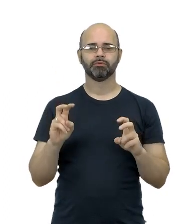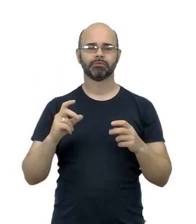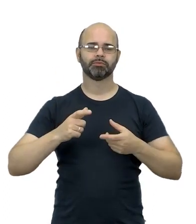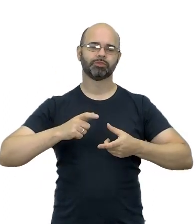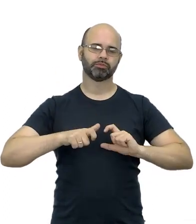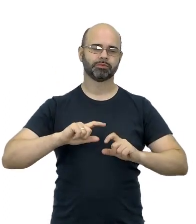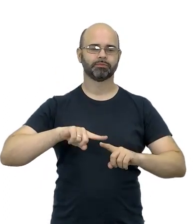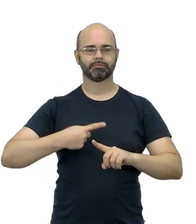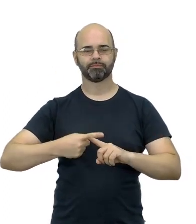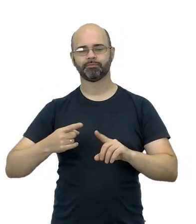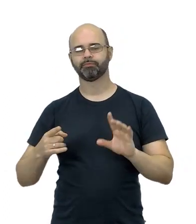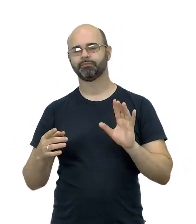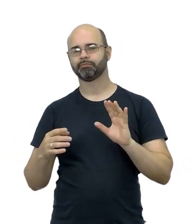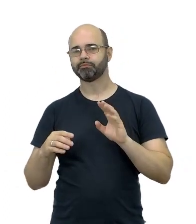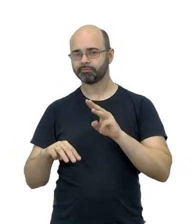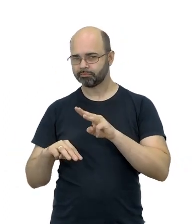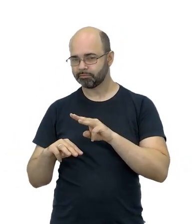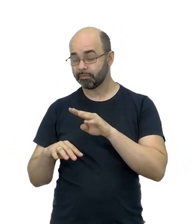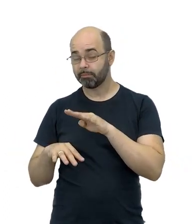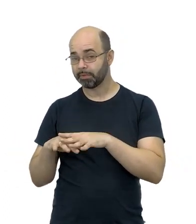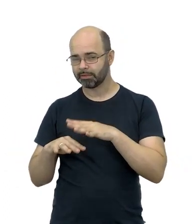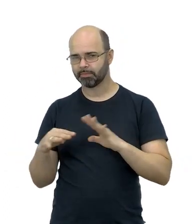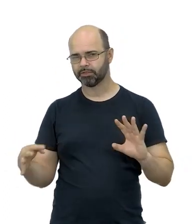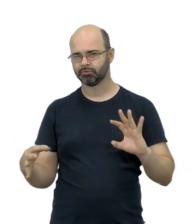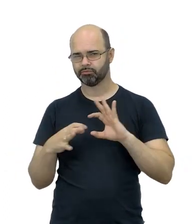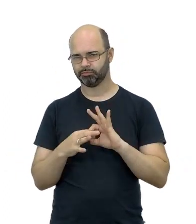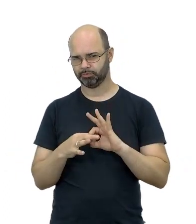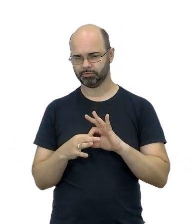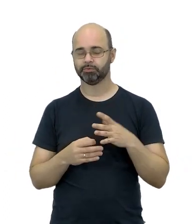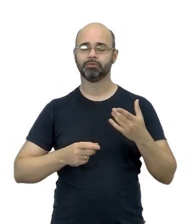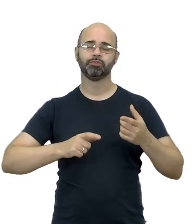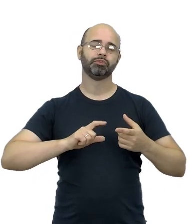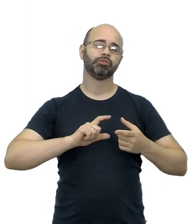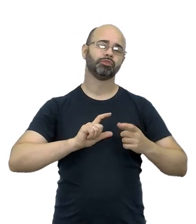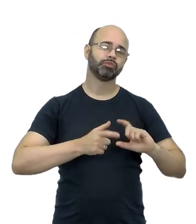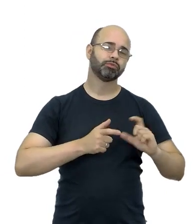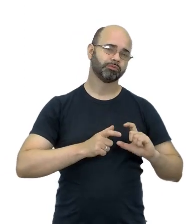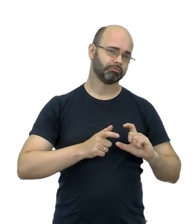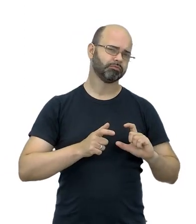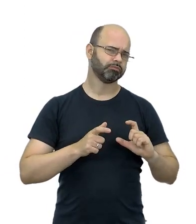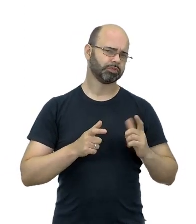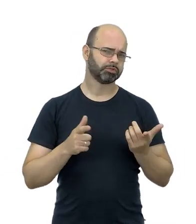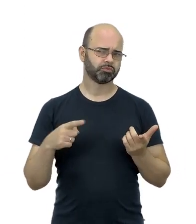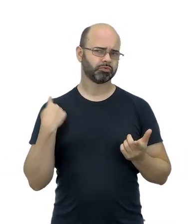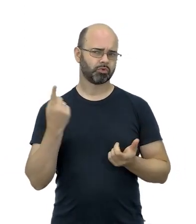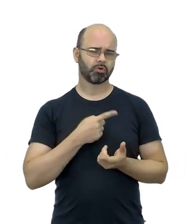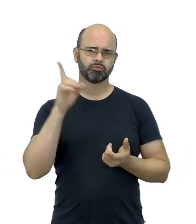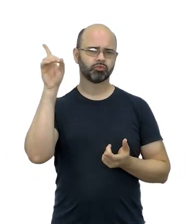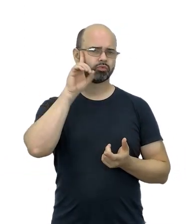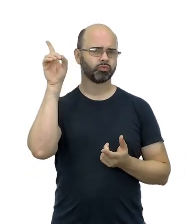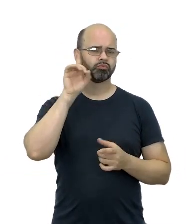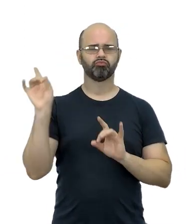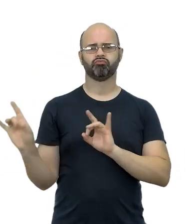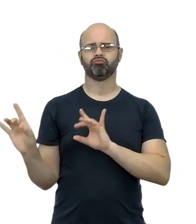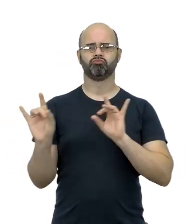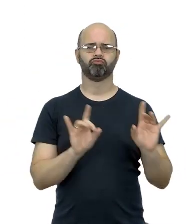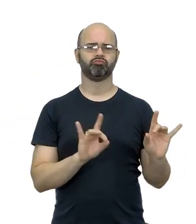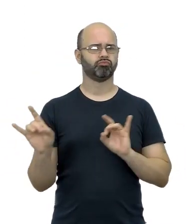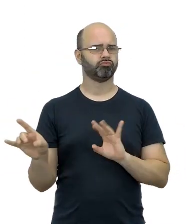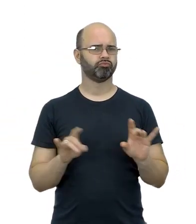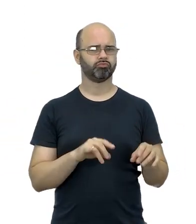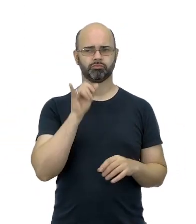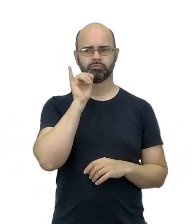a matemática, ou seja, ele diz que essa geometria, ela está presente no cotidiano, seja quando a gente olha